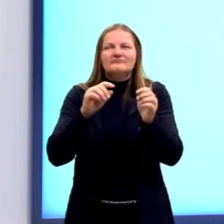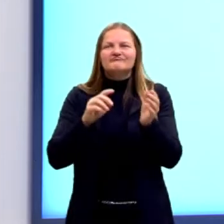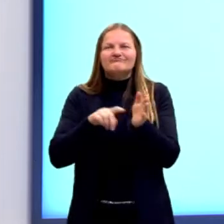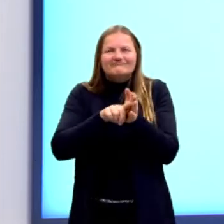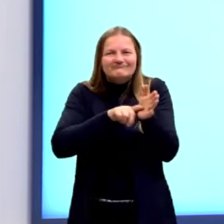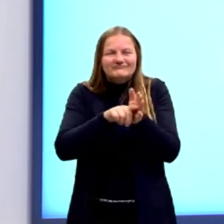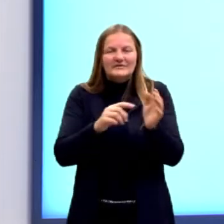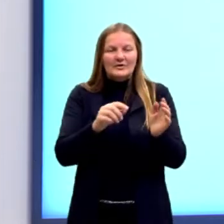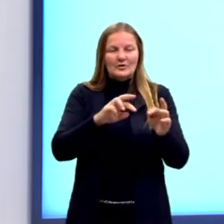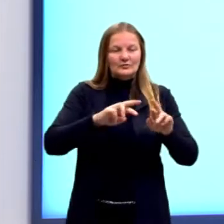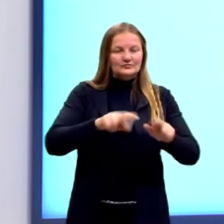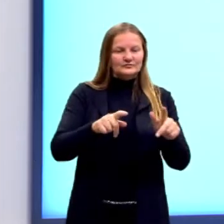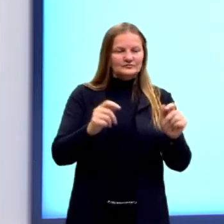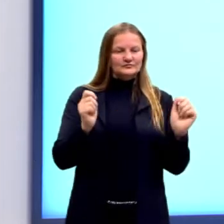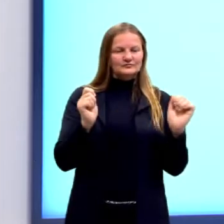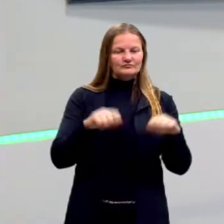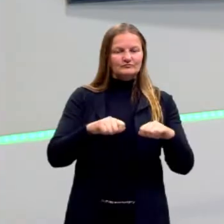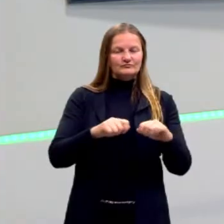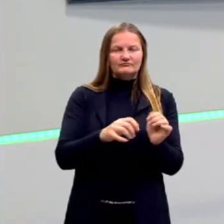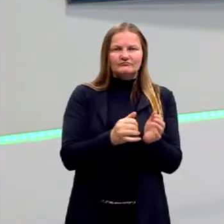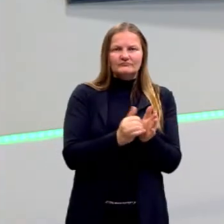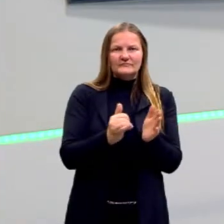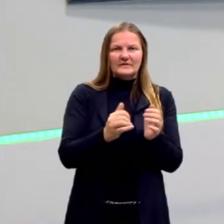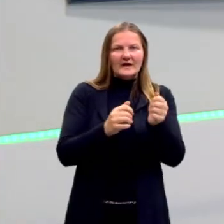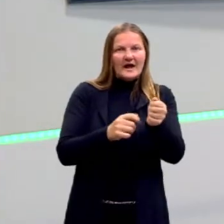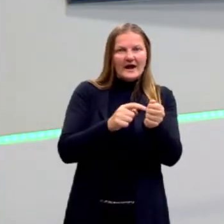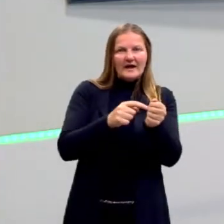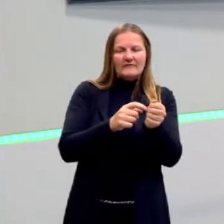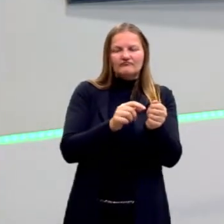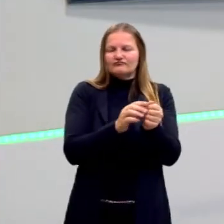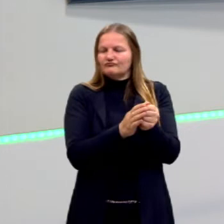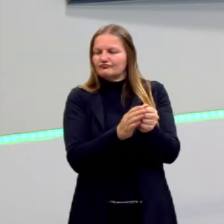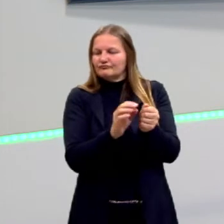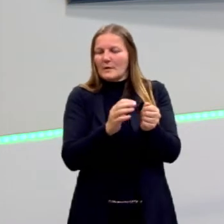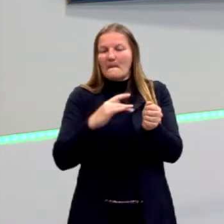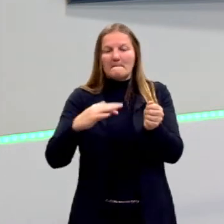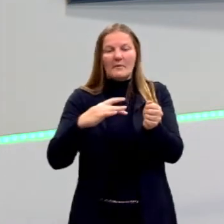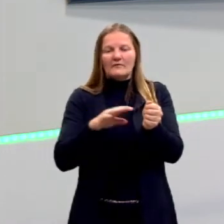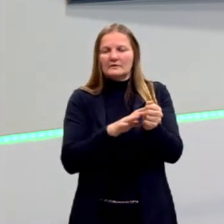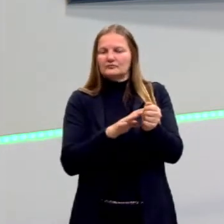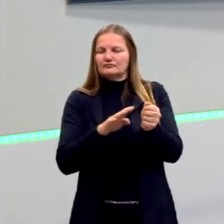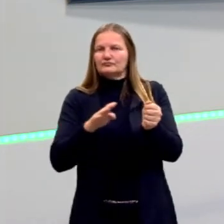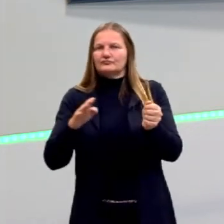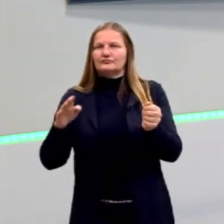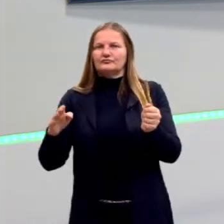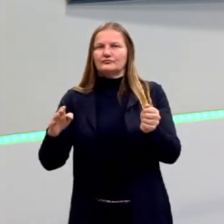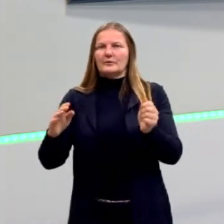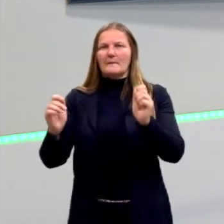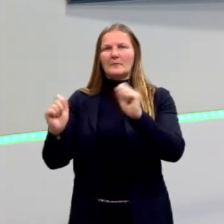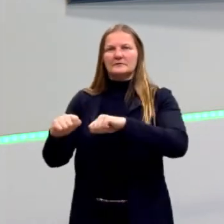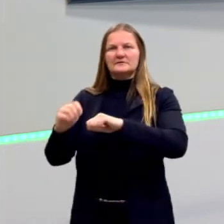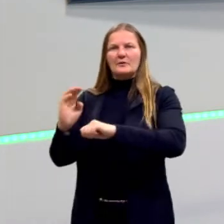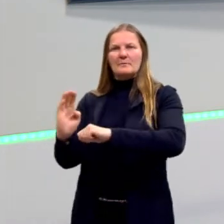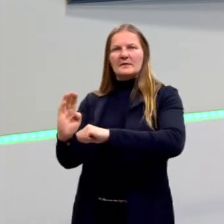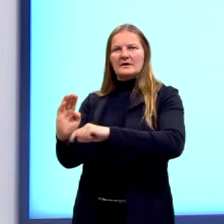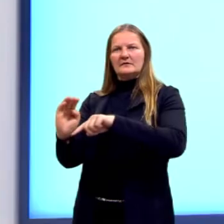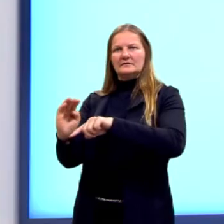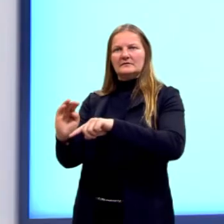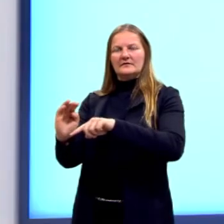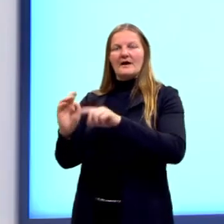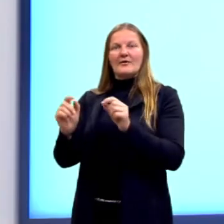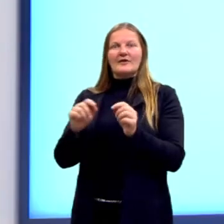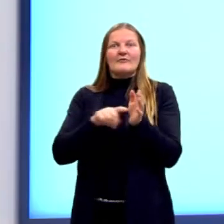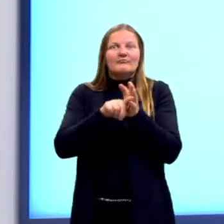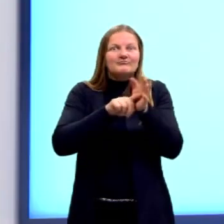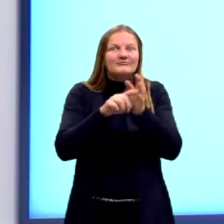ela saiu então dá do potencial a né e foi para o potencial B neste caso né E aí a gente